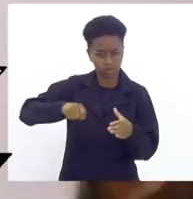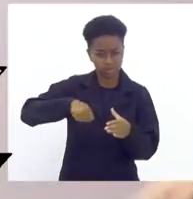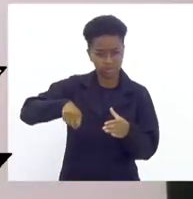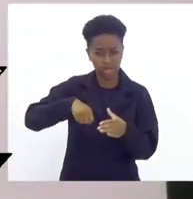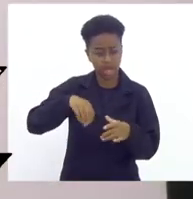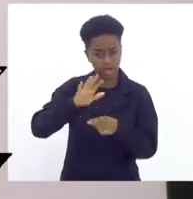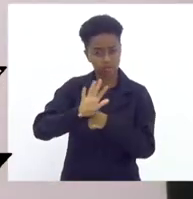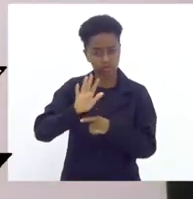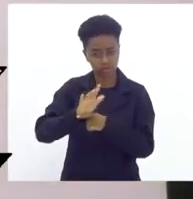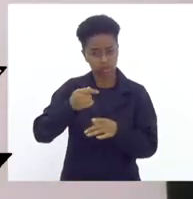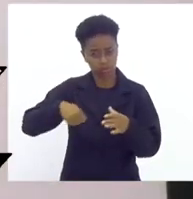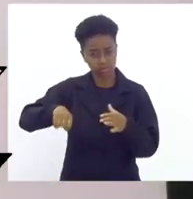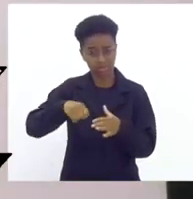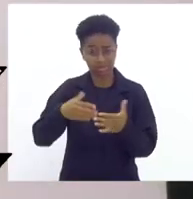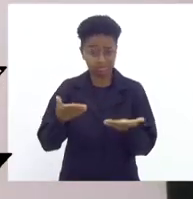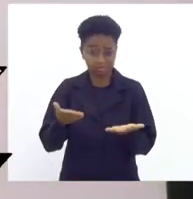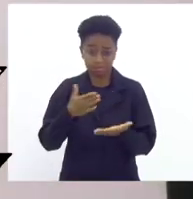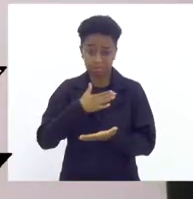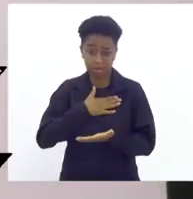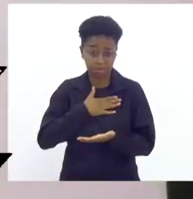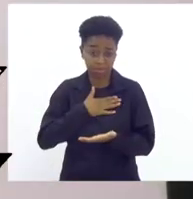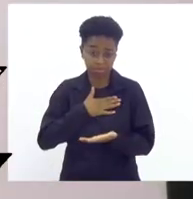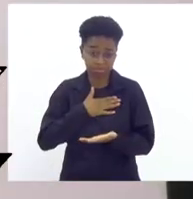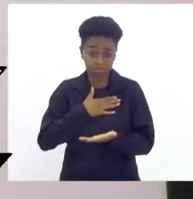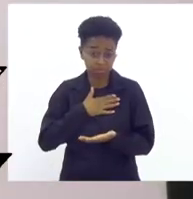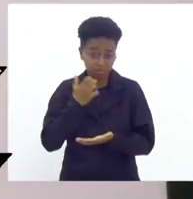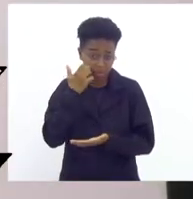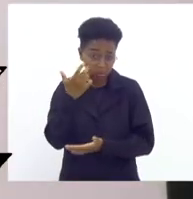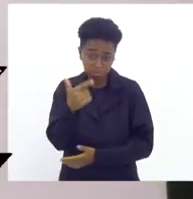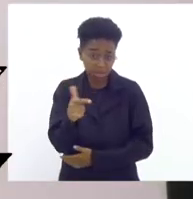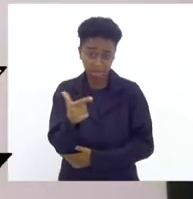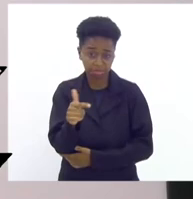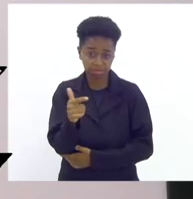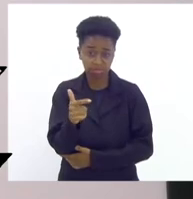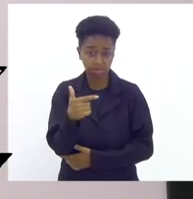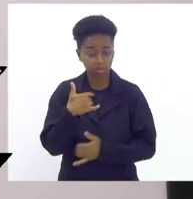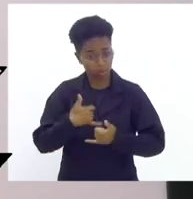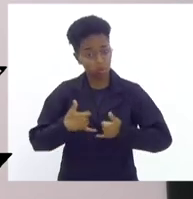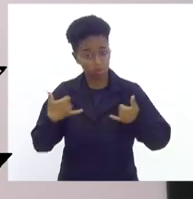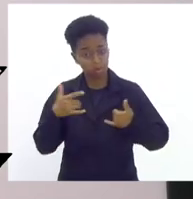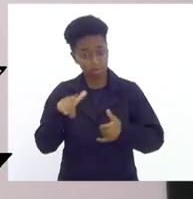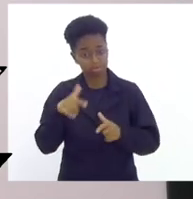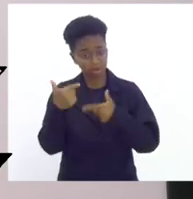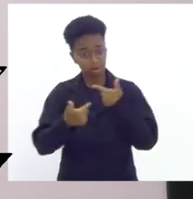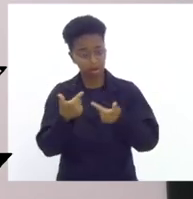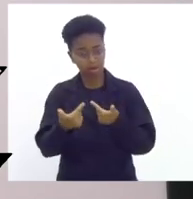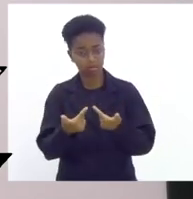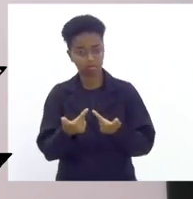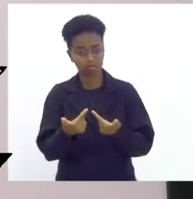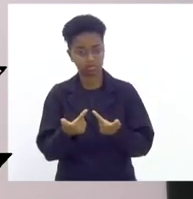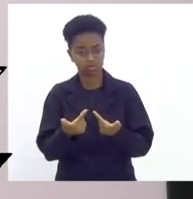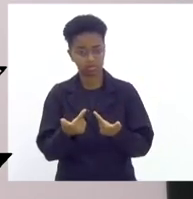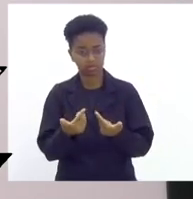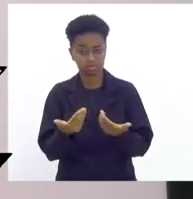né e para mim não tem vergonha um orgulho é um trabalho